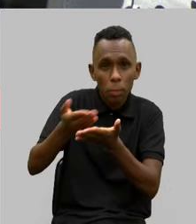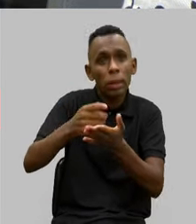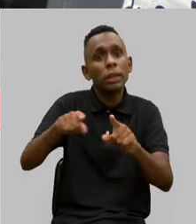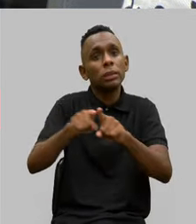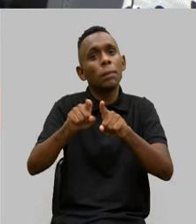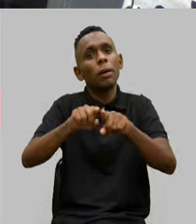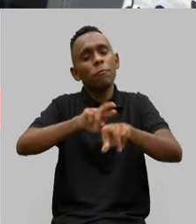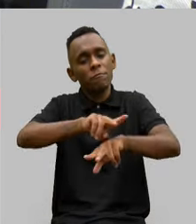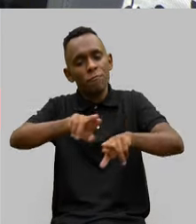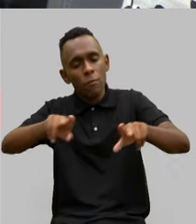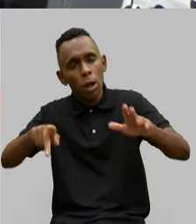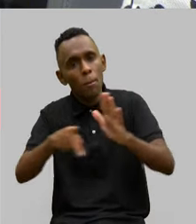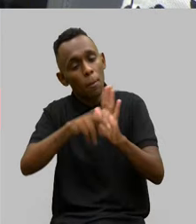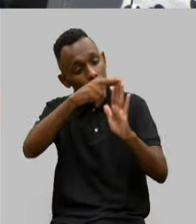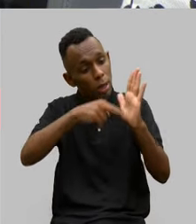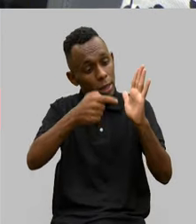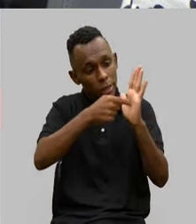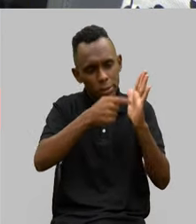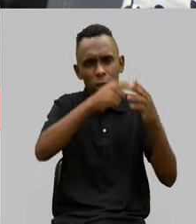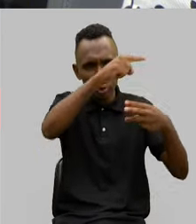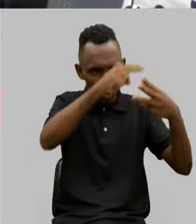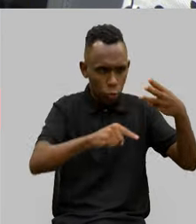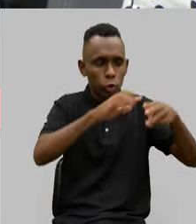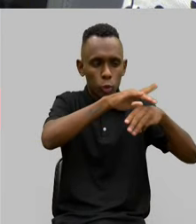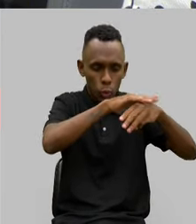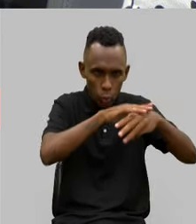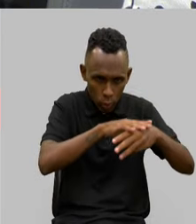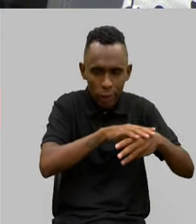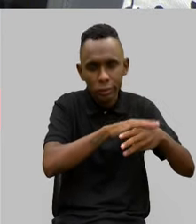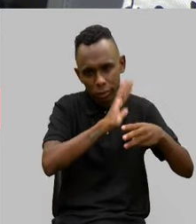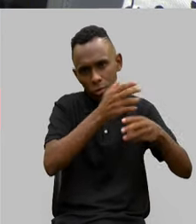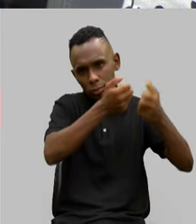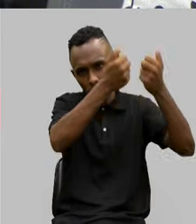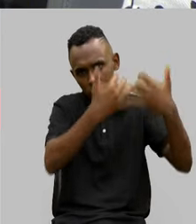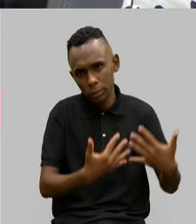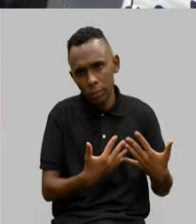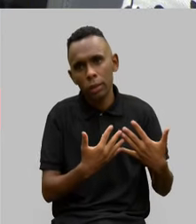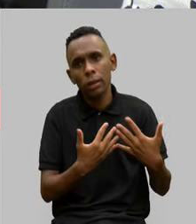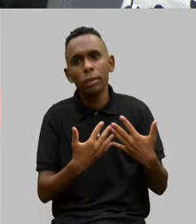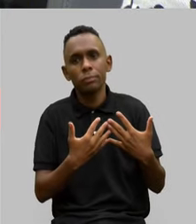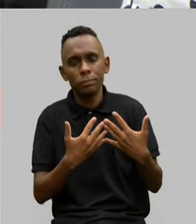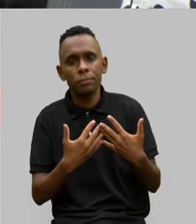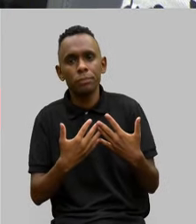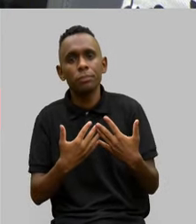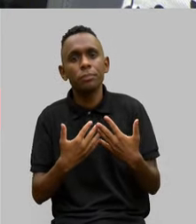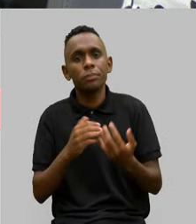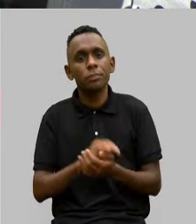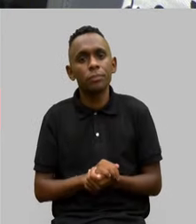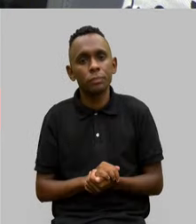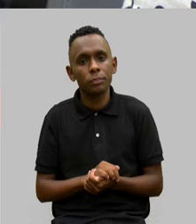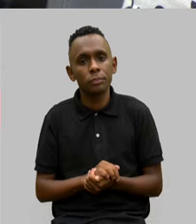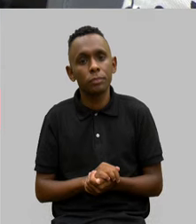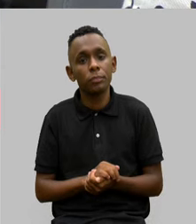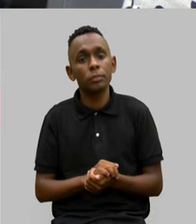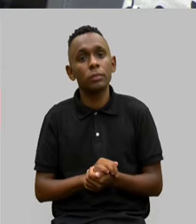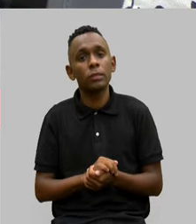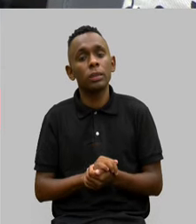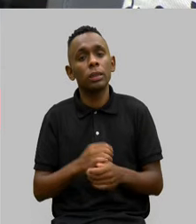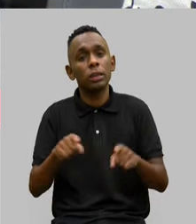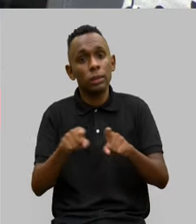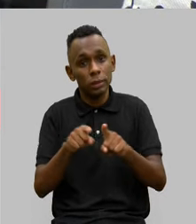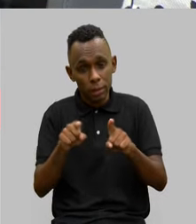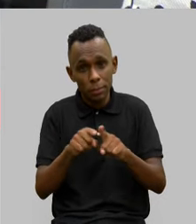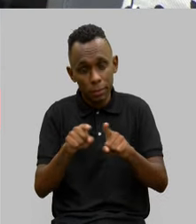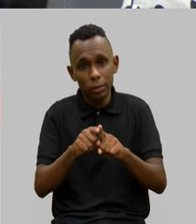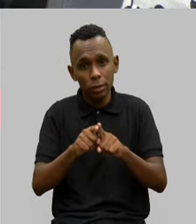da prevista na resolução naqueles três hipóteses que que colocou como dificultador da aplicação da lei de São Paulo e o inciso segundo que é